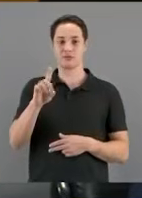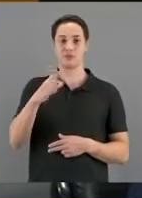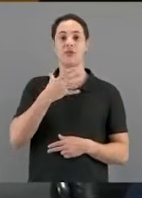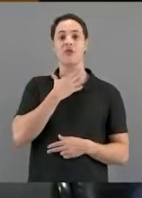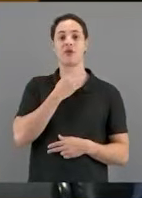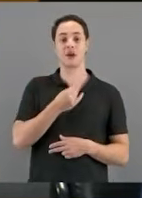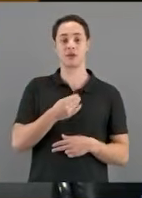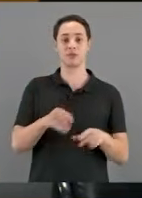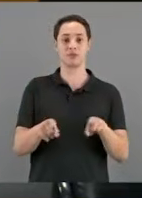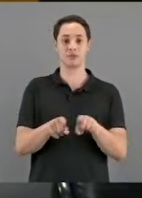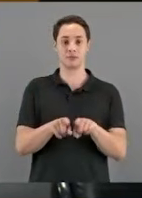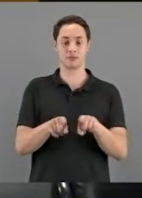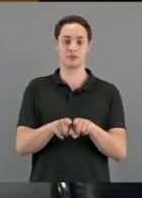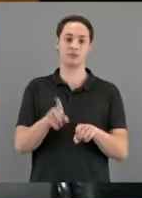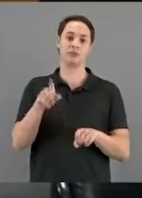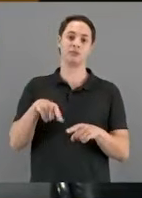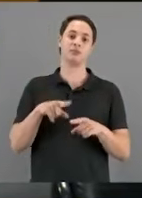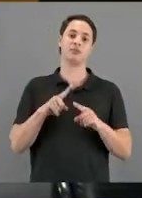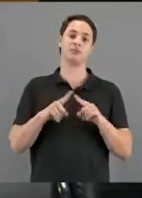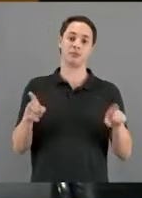Minas Gerais. Mesmo assim,